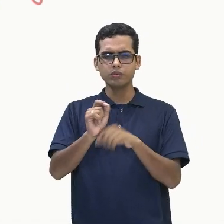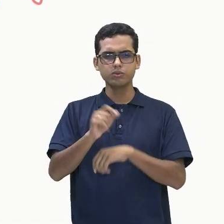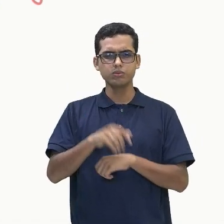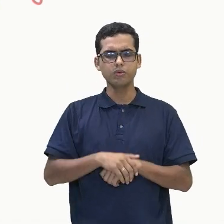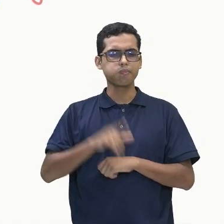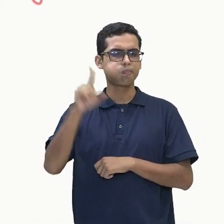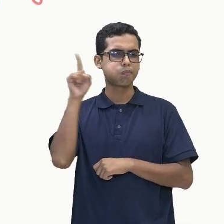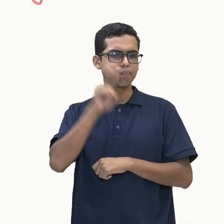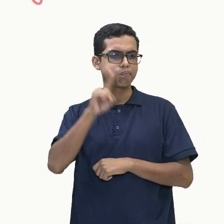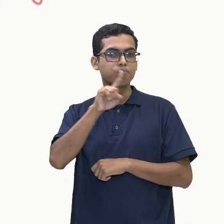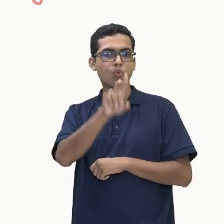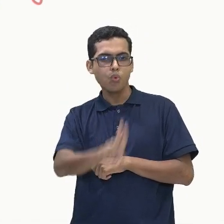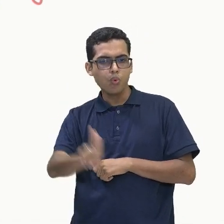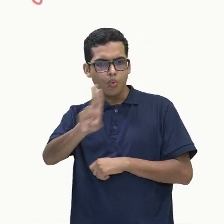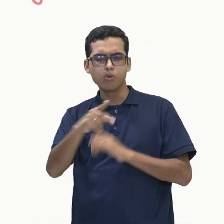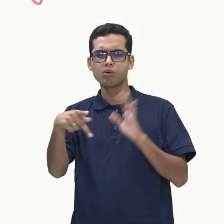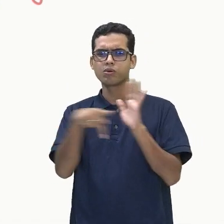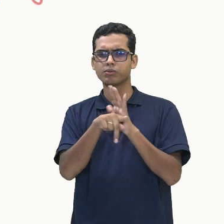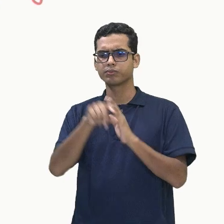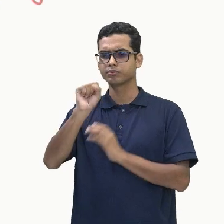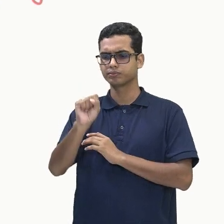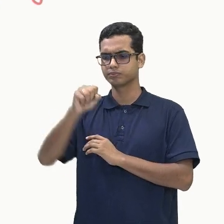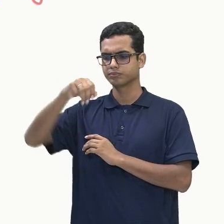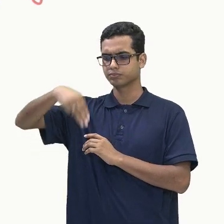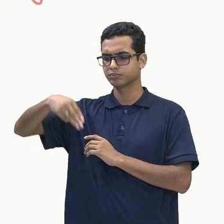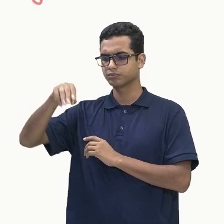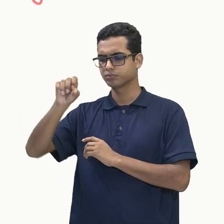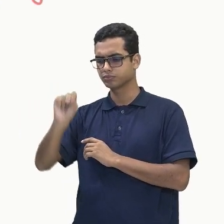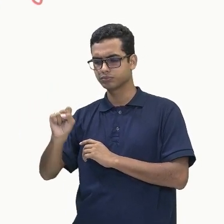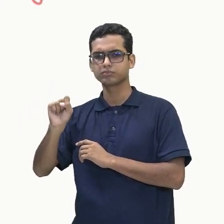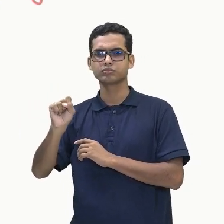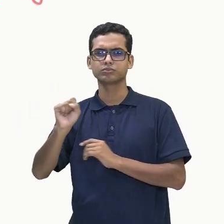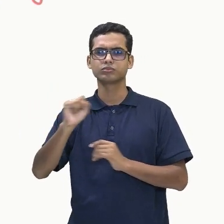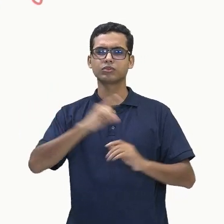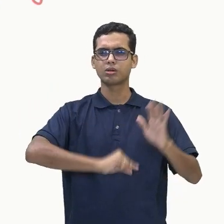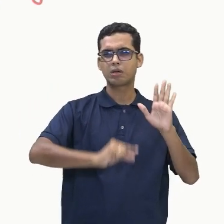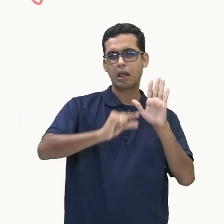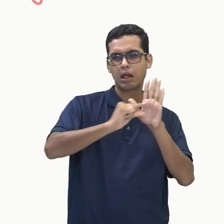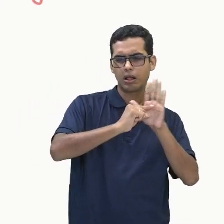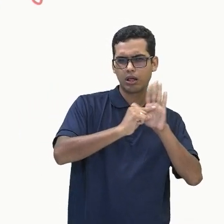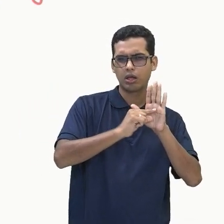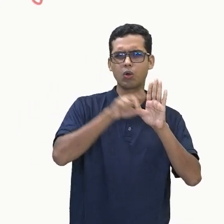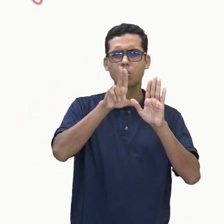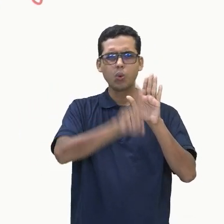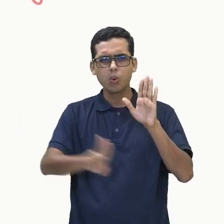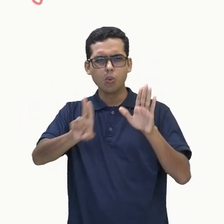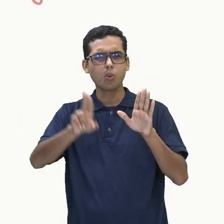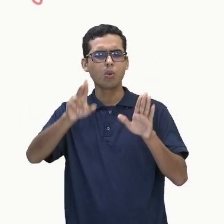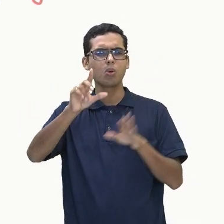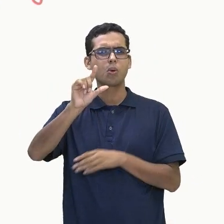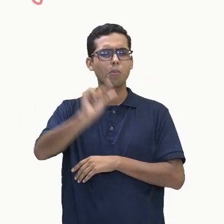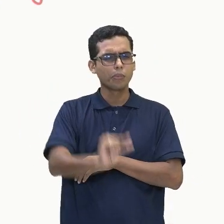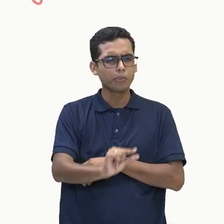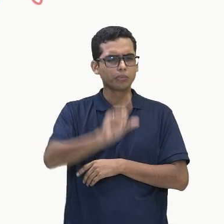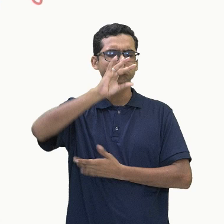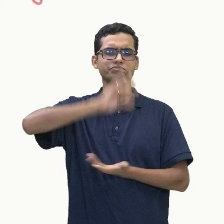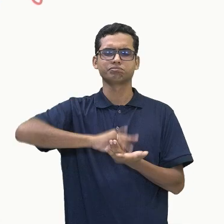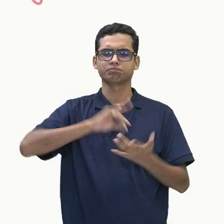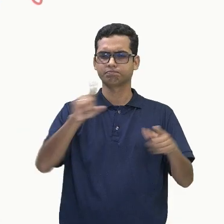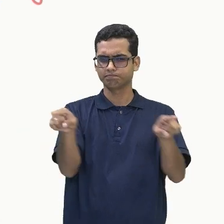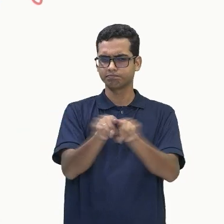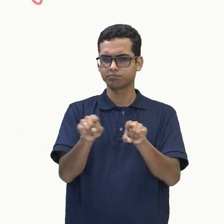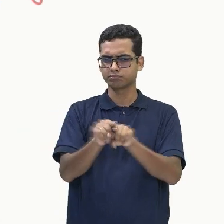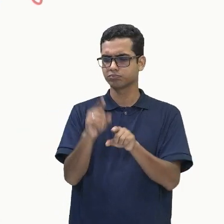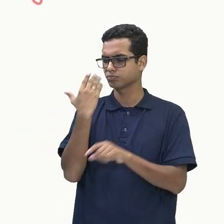textos, SMS. Eles quase não usam aplicativos, ok? Vamos lá, então ele fala, você está enviando mensagem de texto para